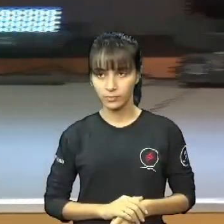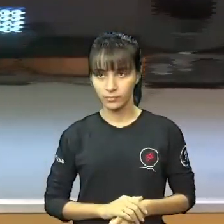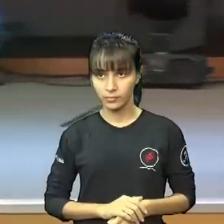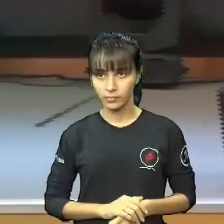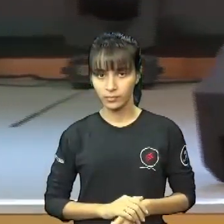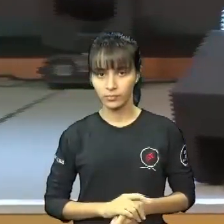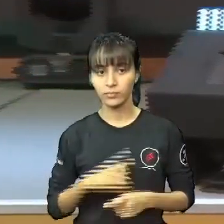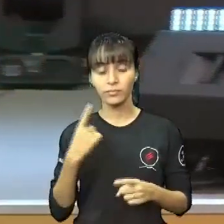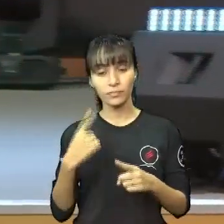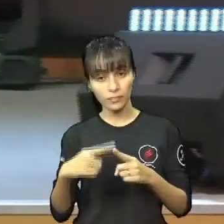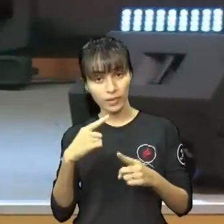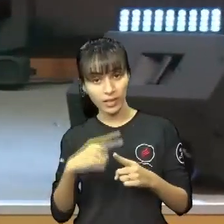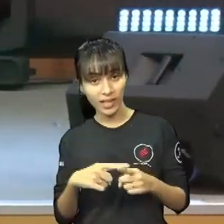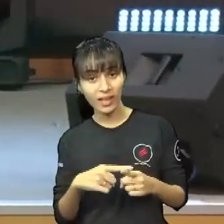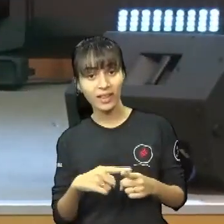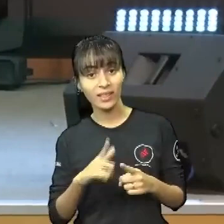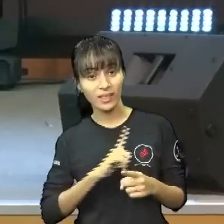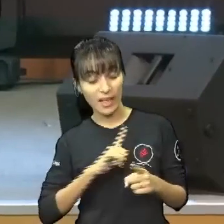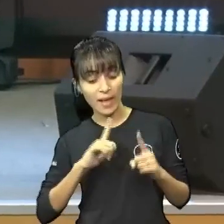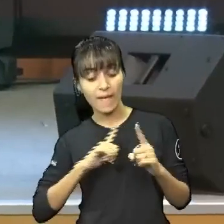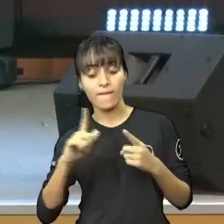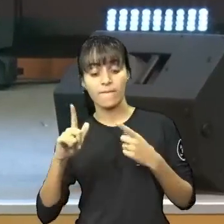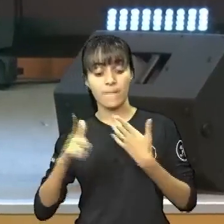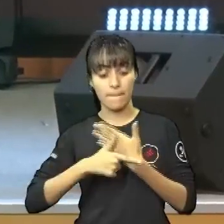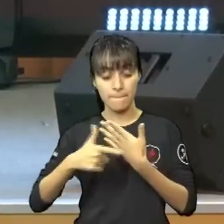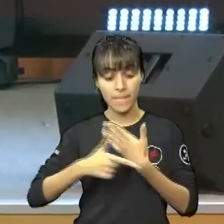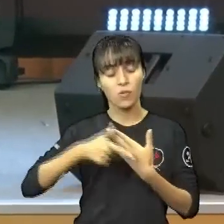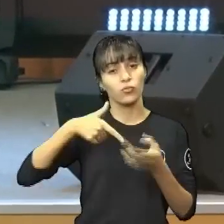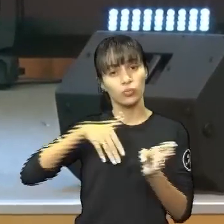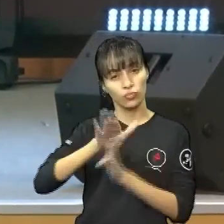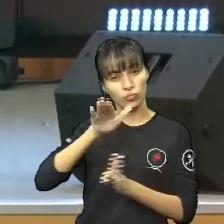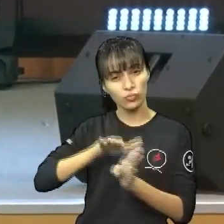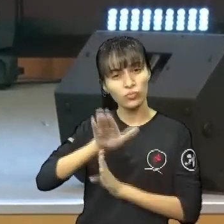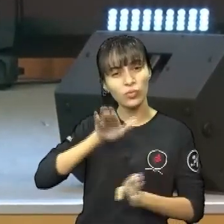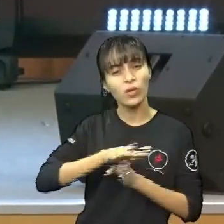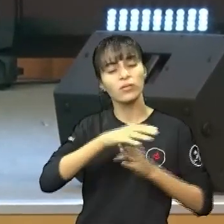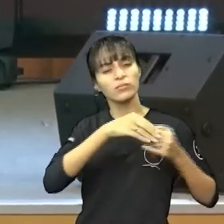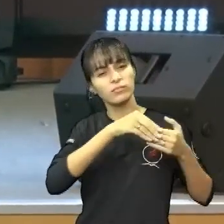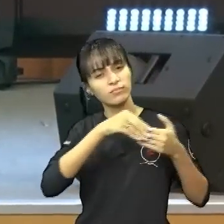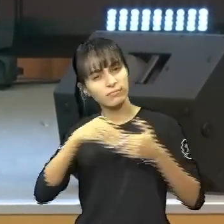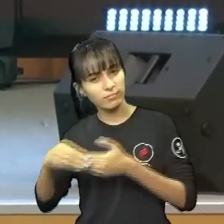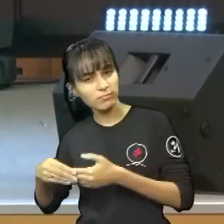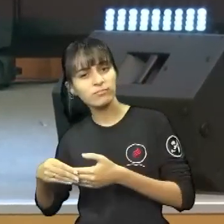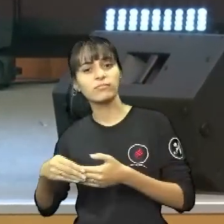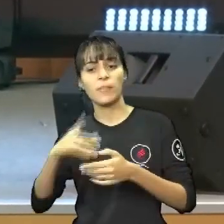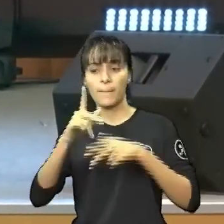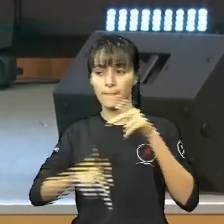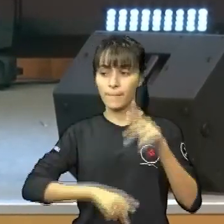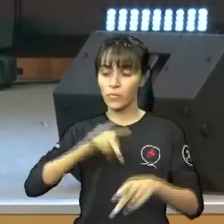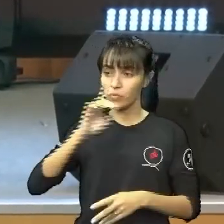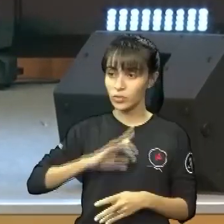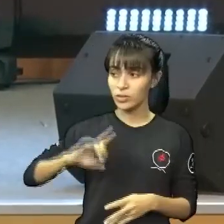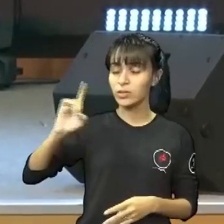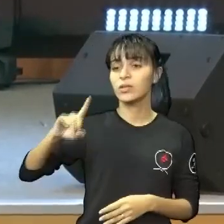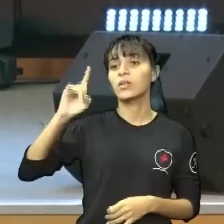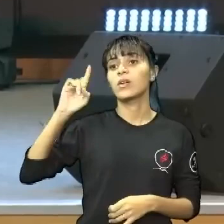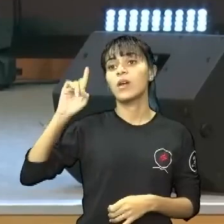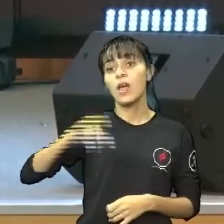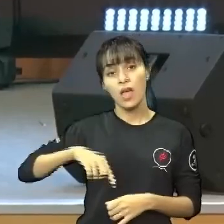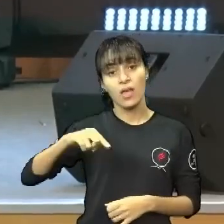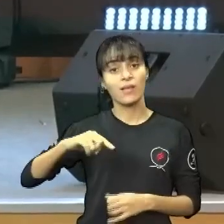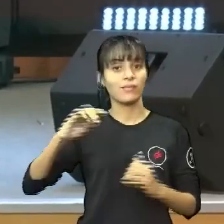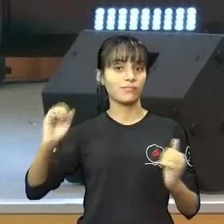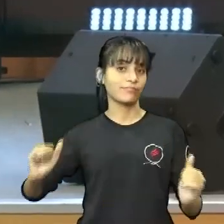Porque quem tem a função de instruir de da direção de Guiar o povo de Deus a exigência é